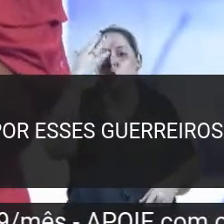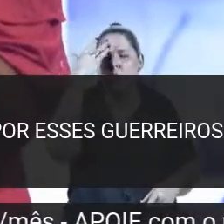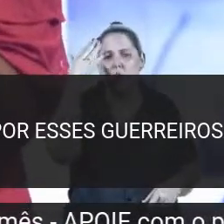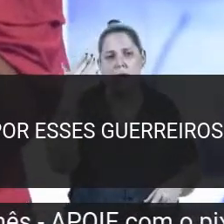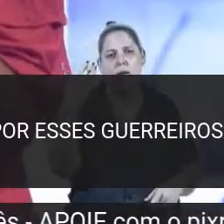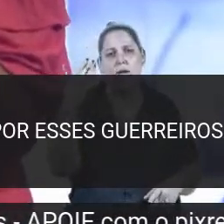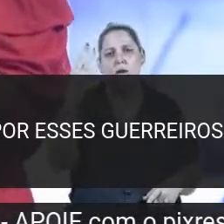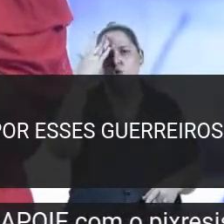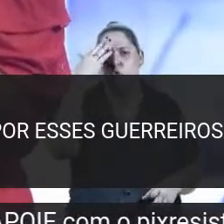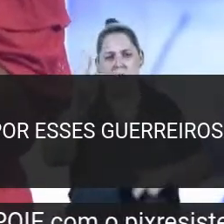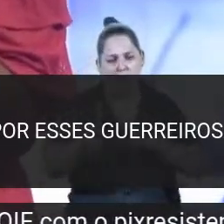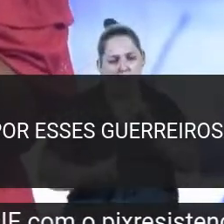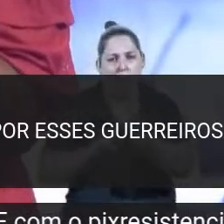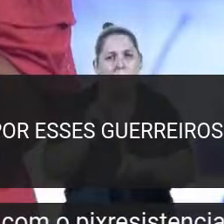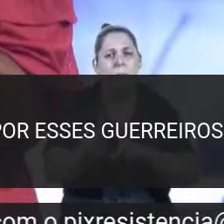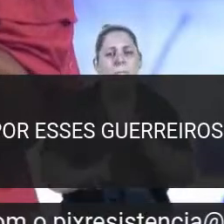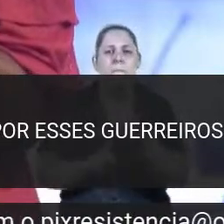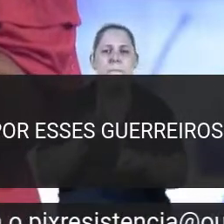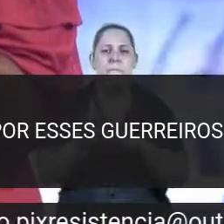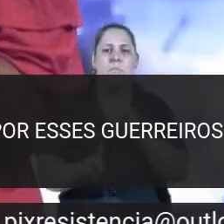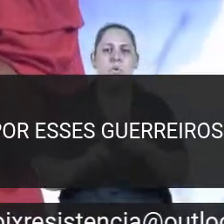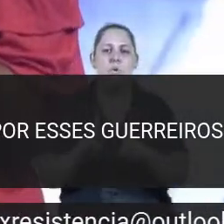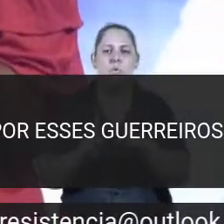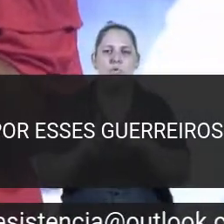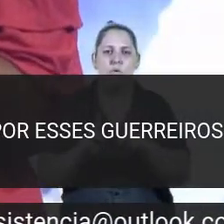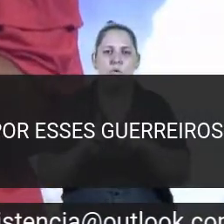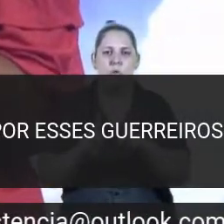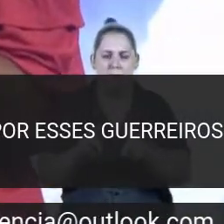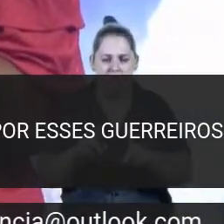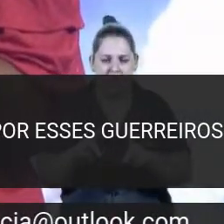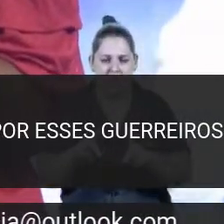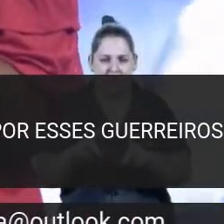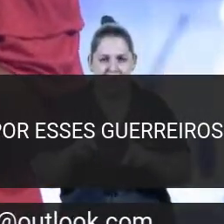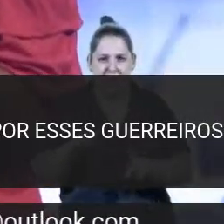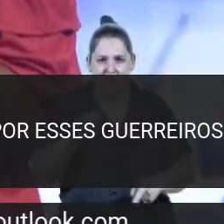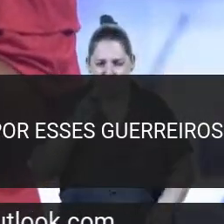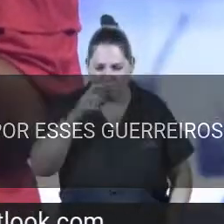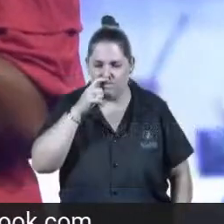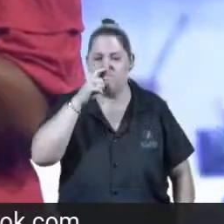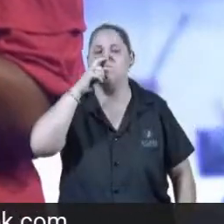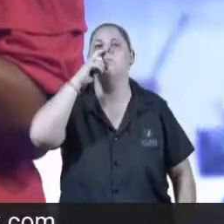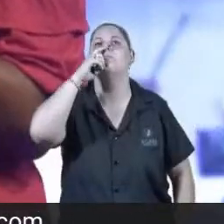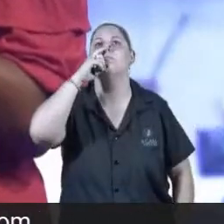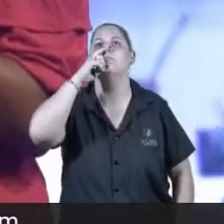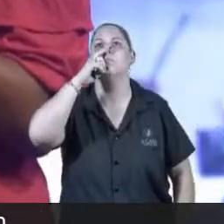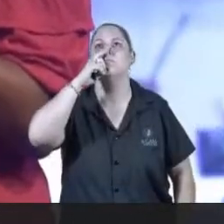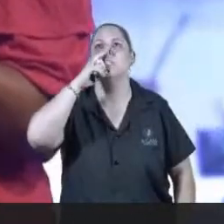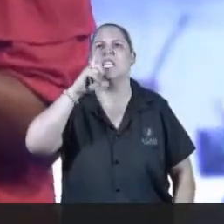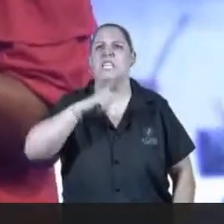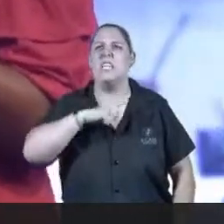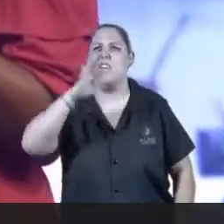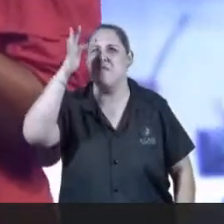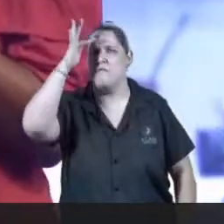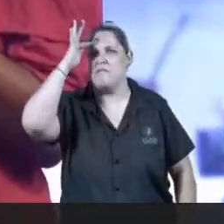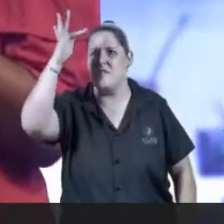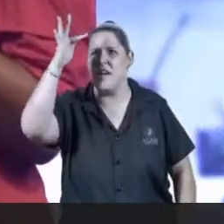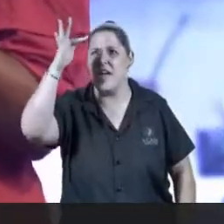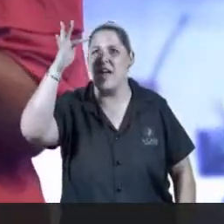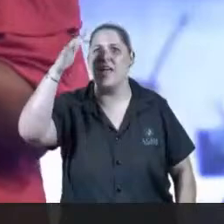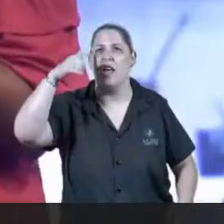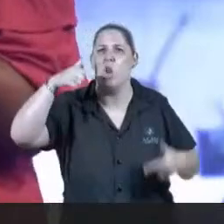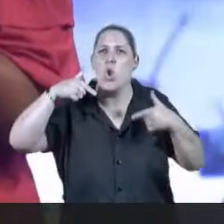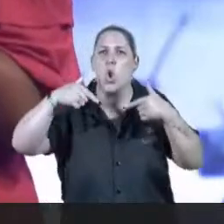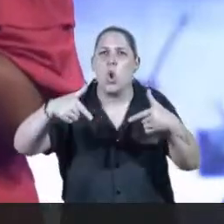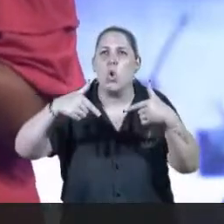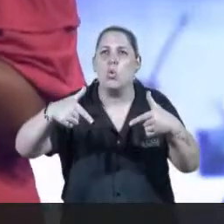com um povo que levanta a sua cabeça, que anda de cabeça erguida e que conquista os seus direitos